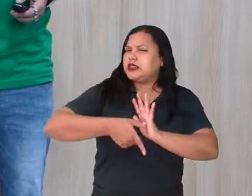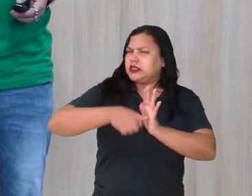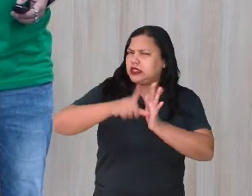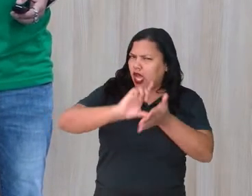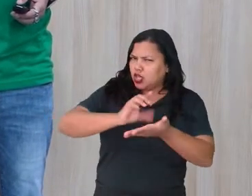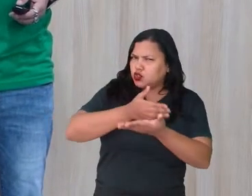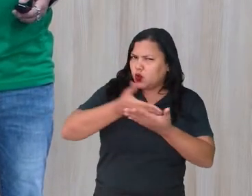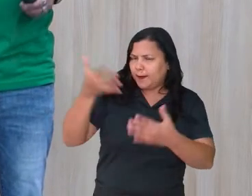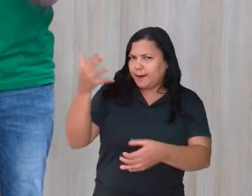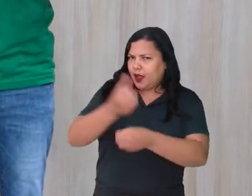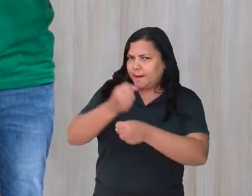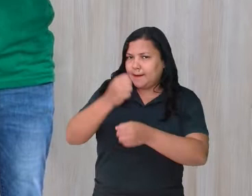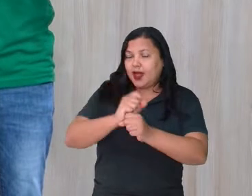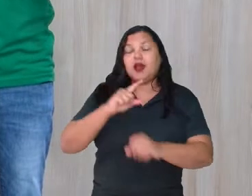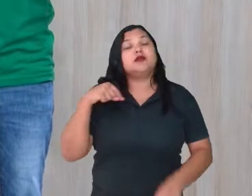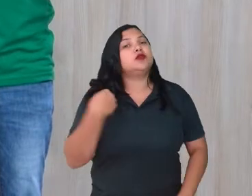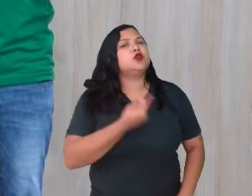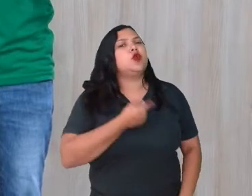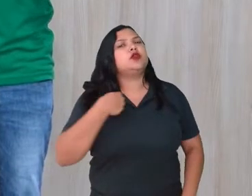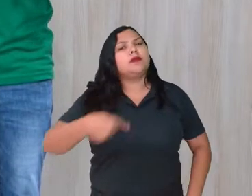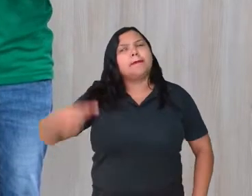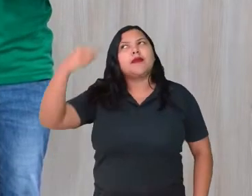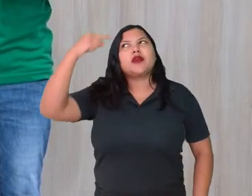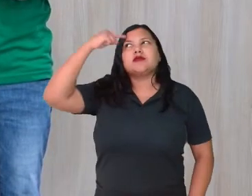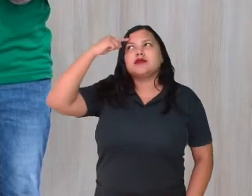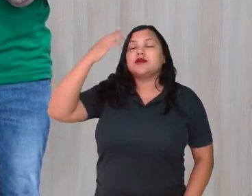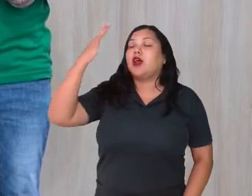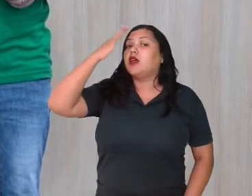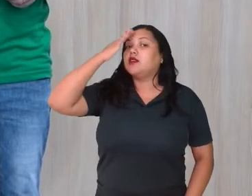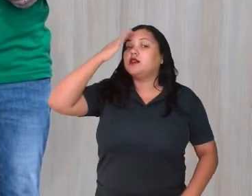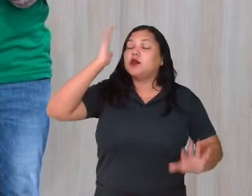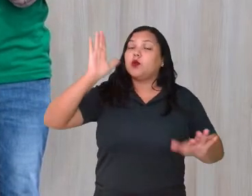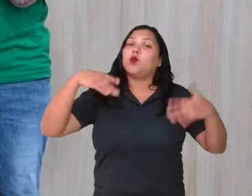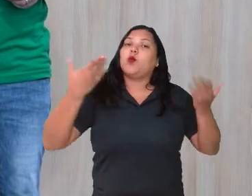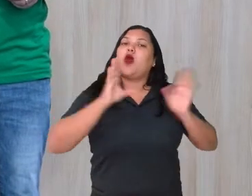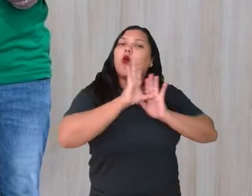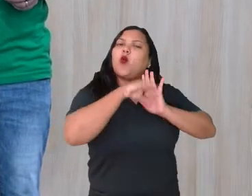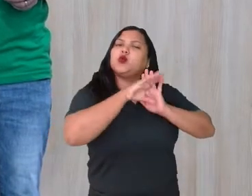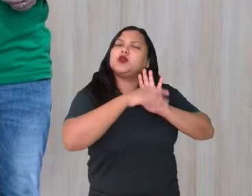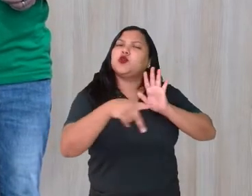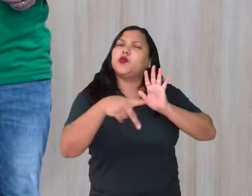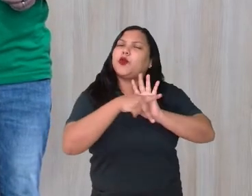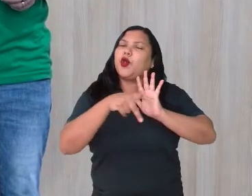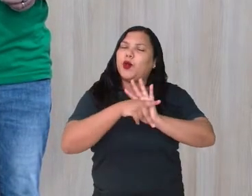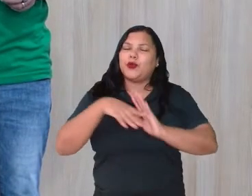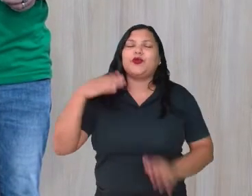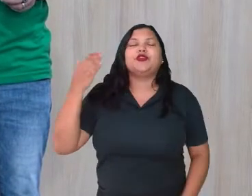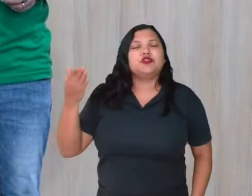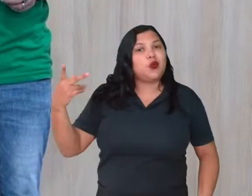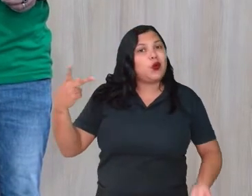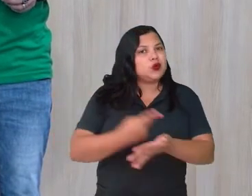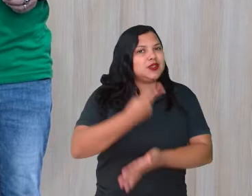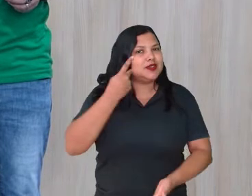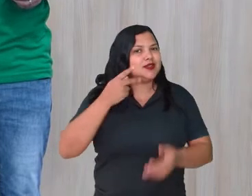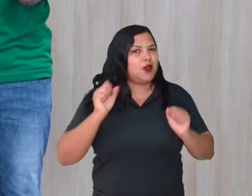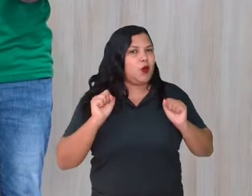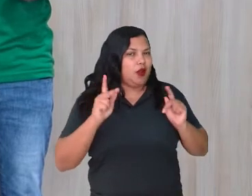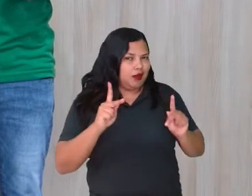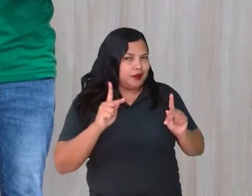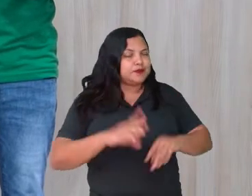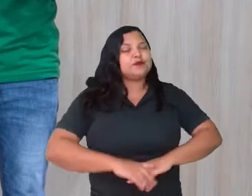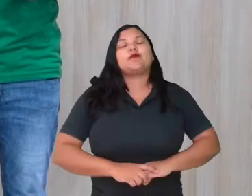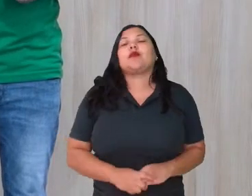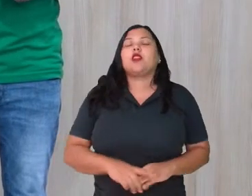das probabilidades, a gente parar um pouco para entender o que é ter uma chance de acontecer alguma coisa, tá certo? A